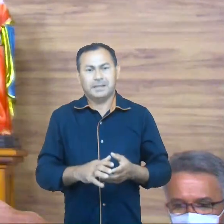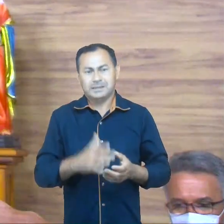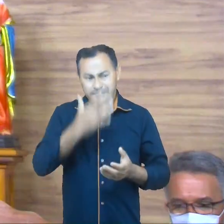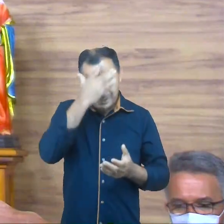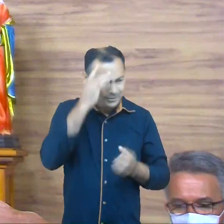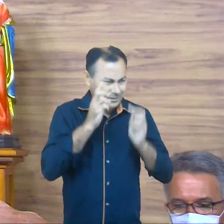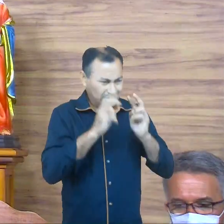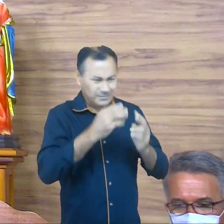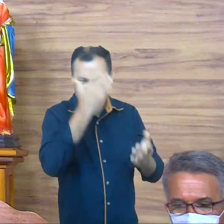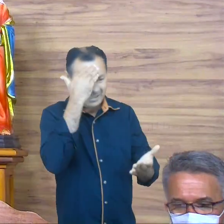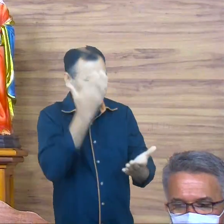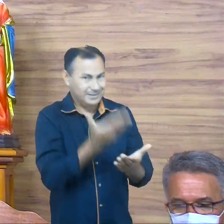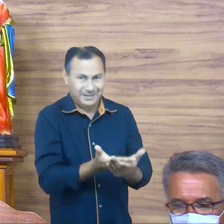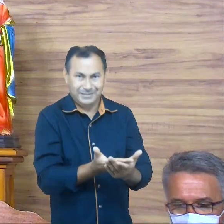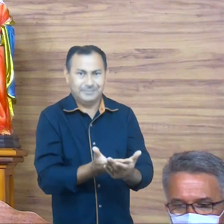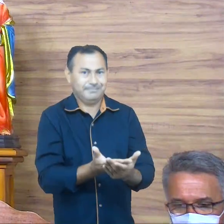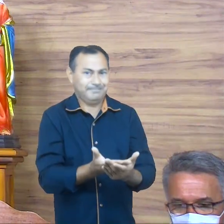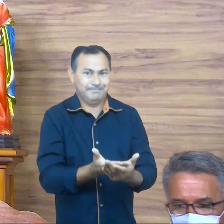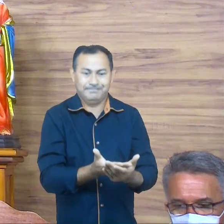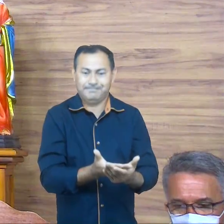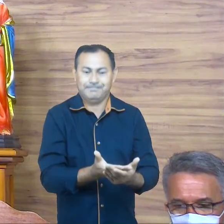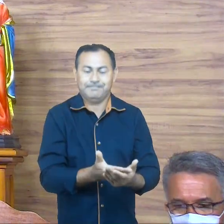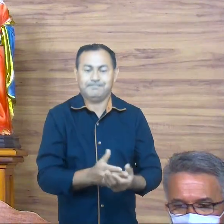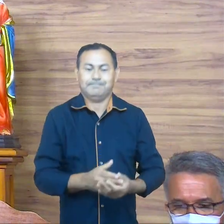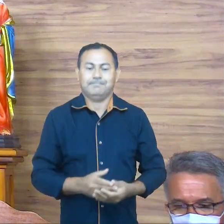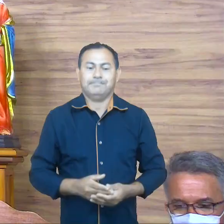incredulidade deles.